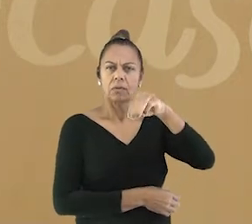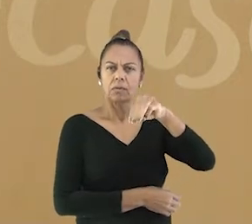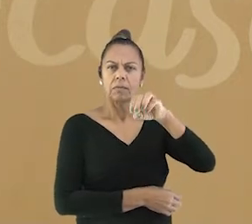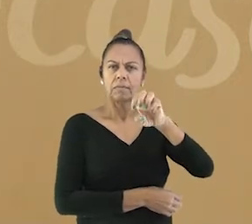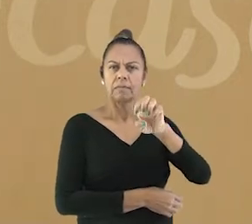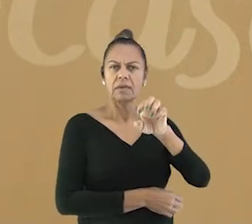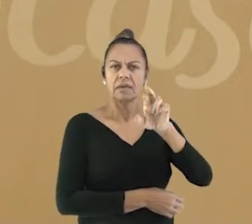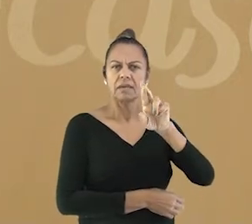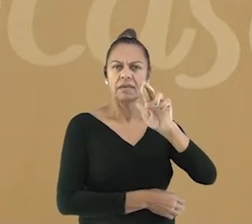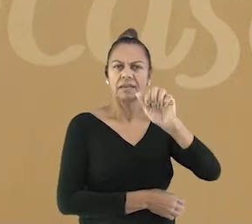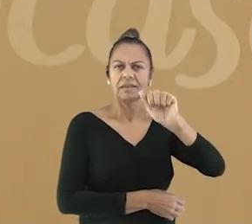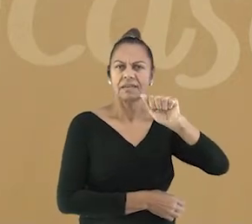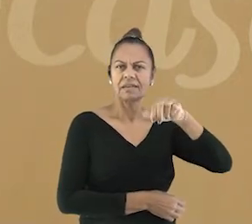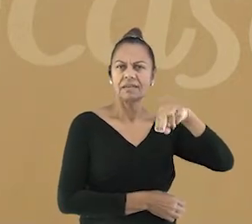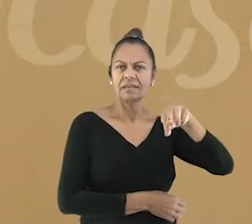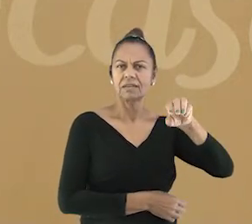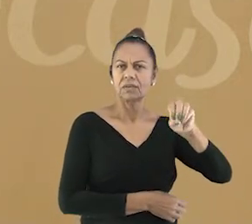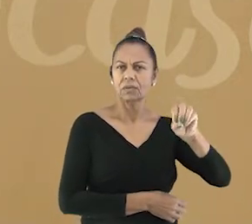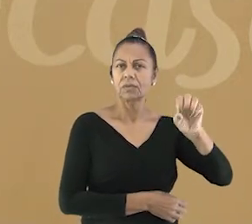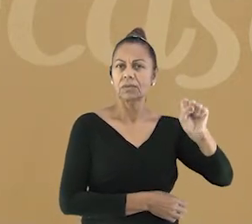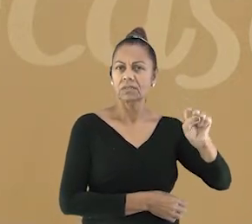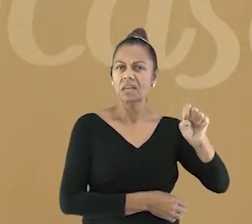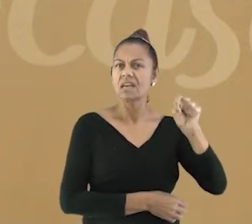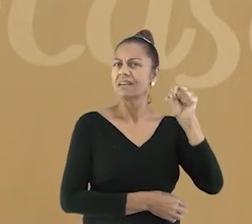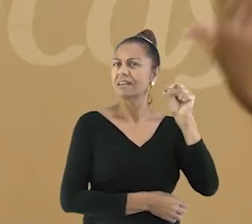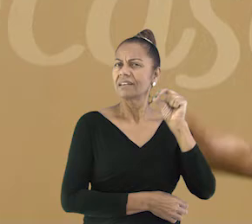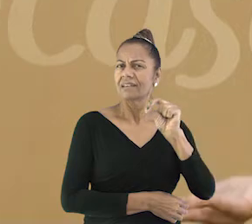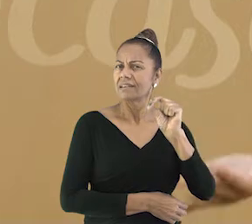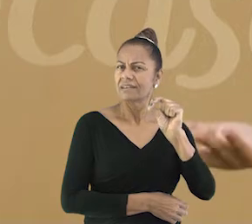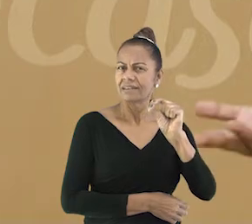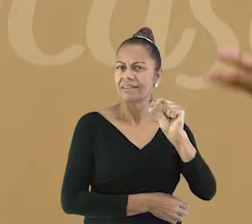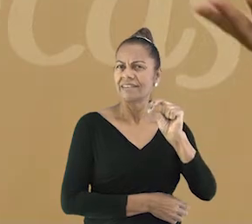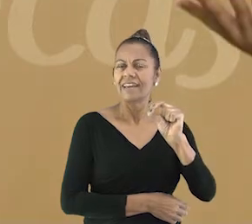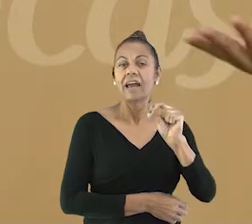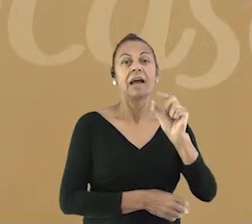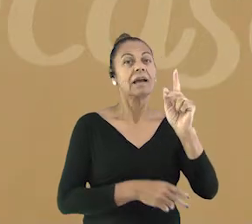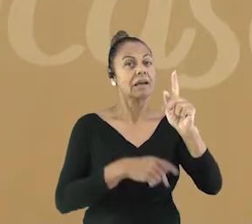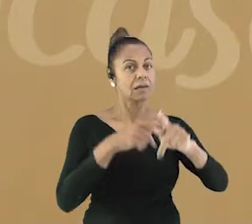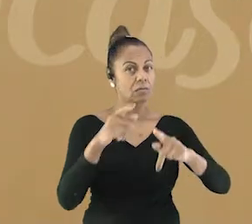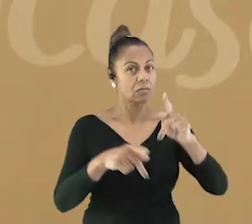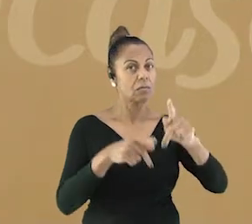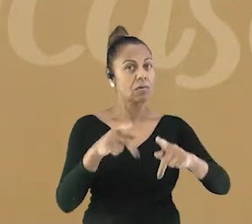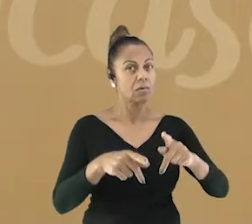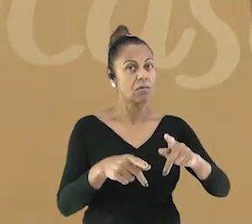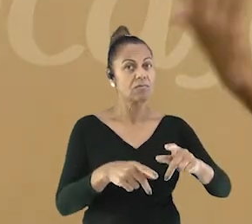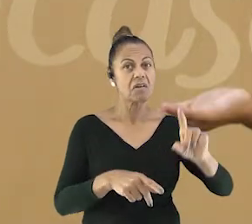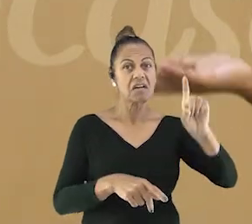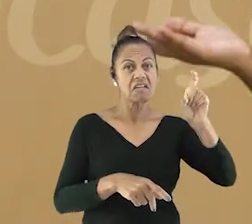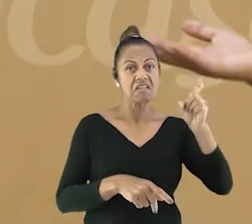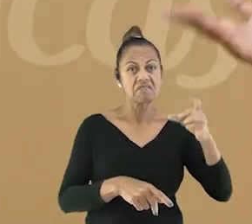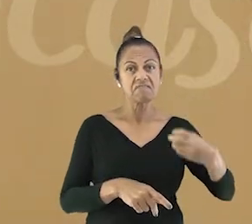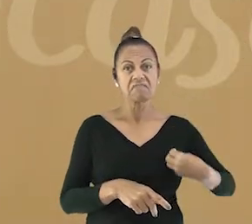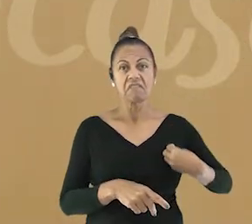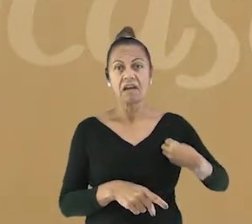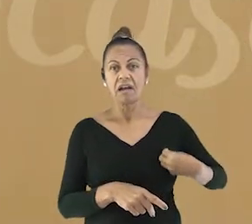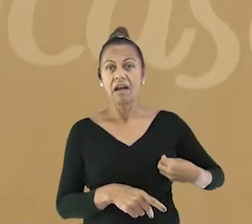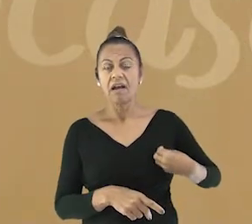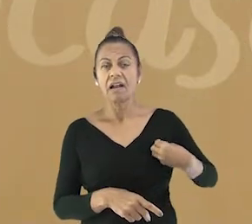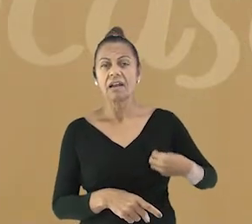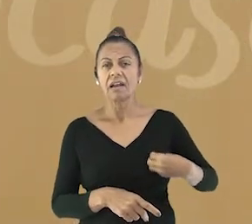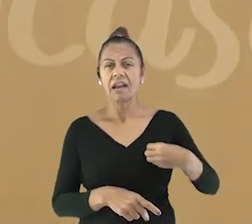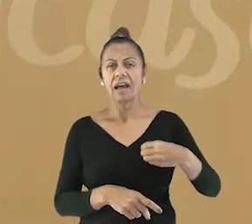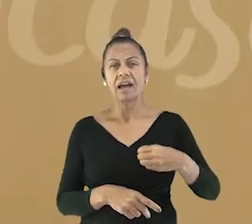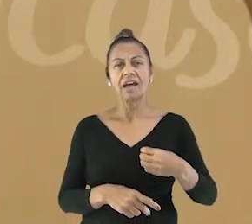Os pomeranos são um povo que viviam lá na Europa, num país chamado Pomerânia, em um